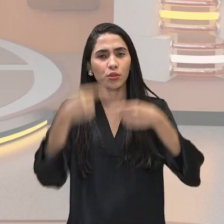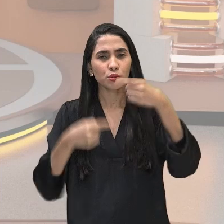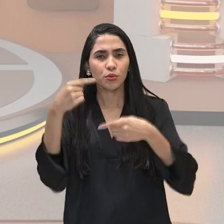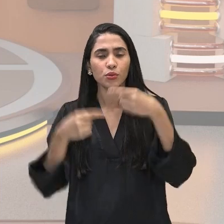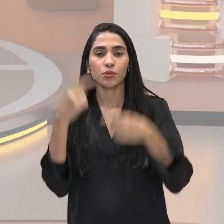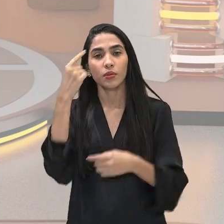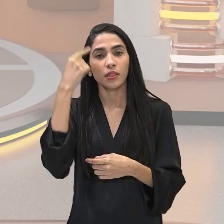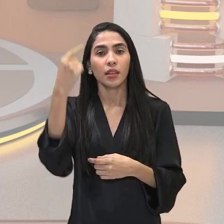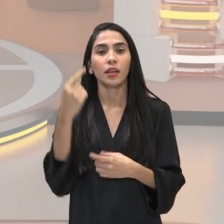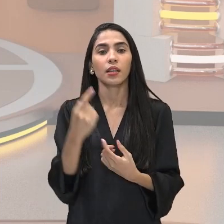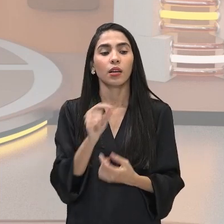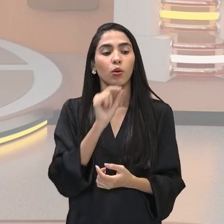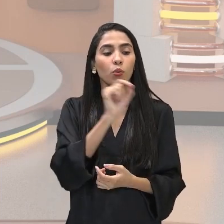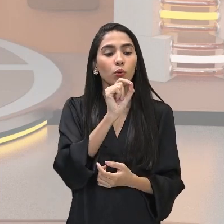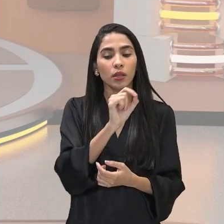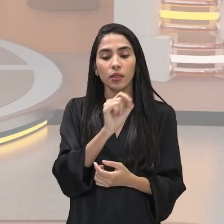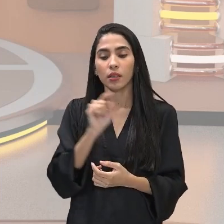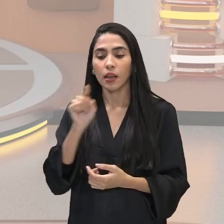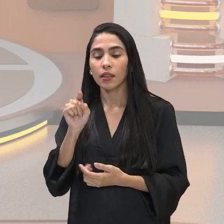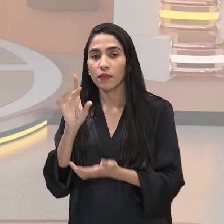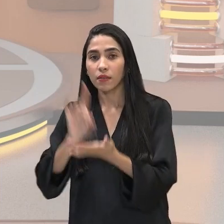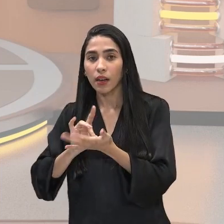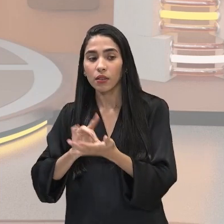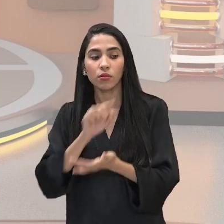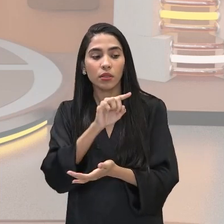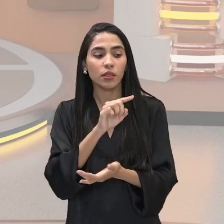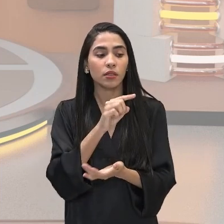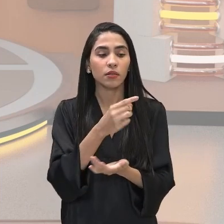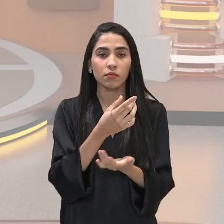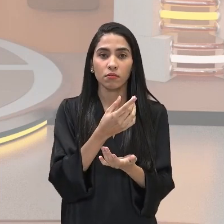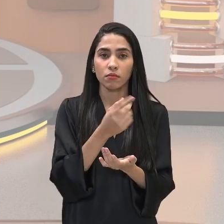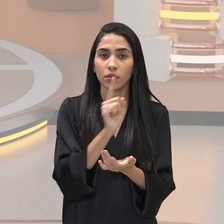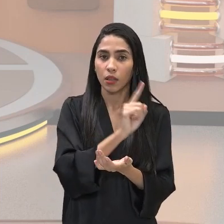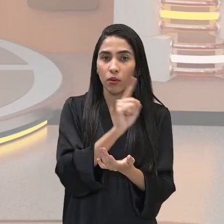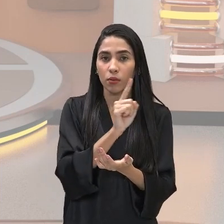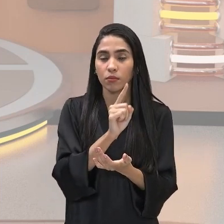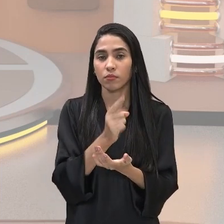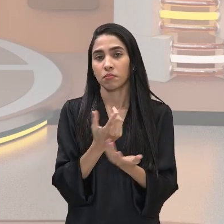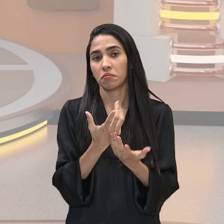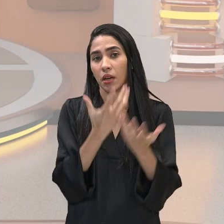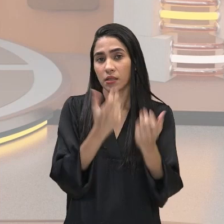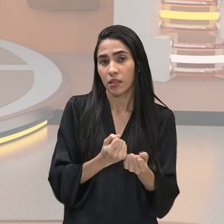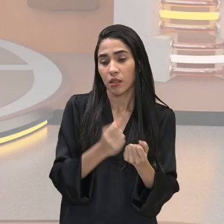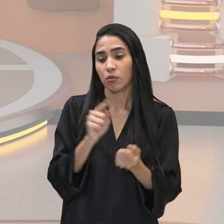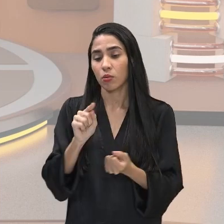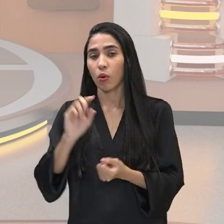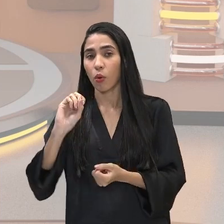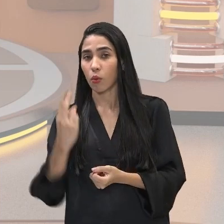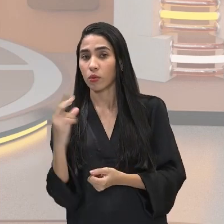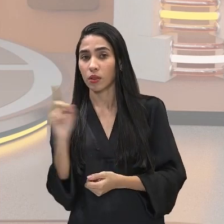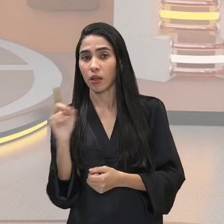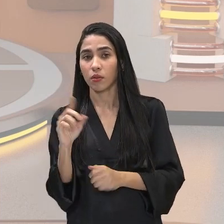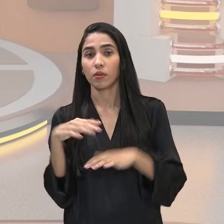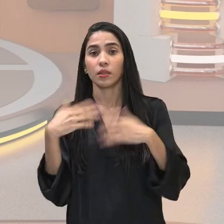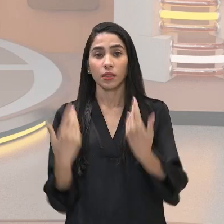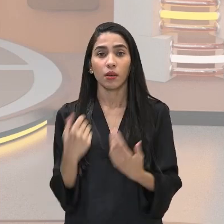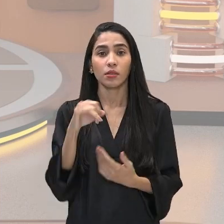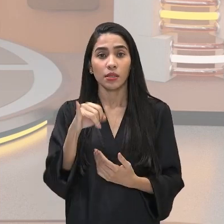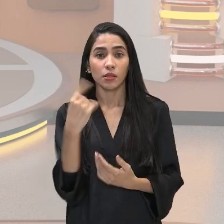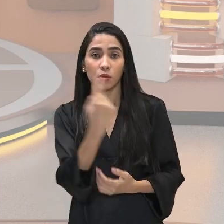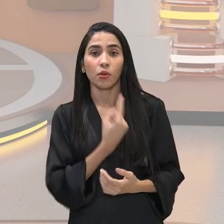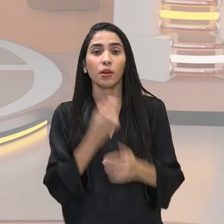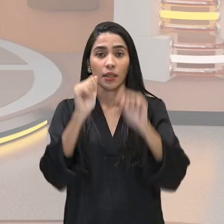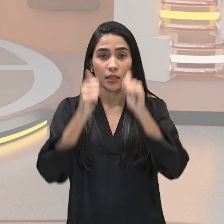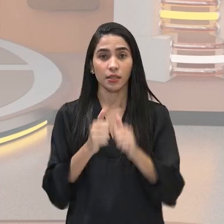O que é e o que não é, né? O que é e o que pode vir a ser. Então, se nós analisarmos hoje no